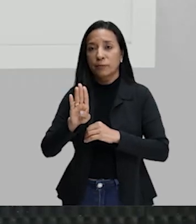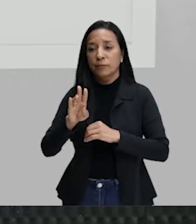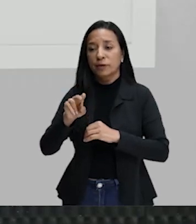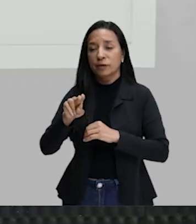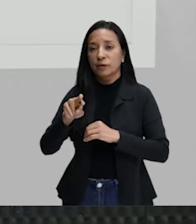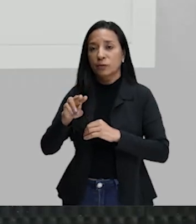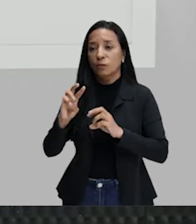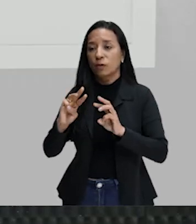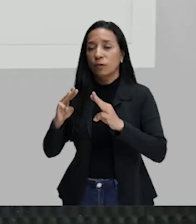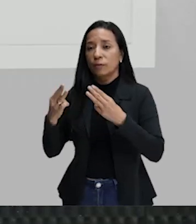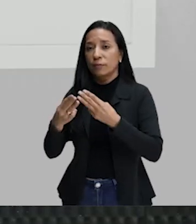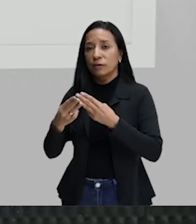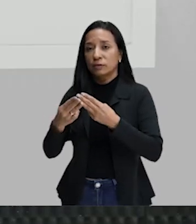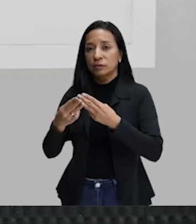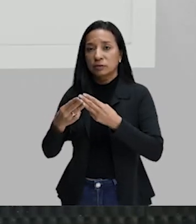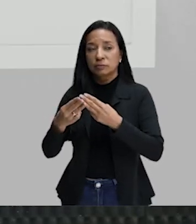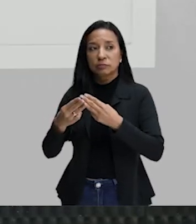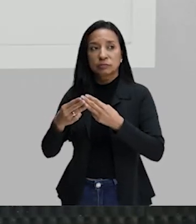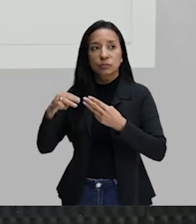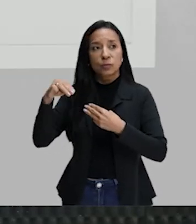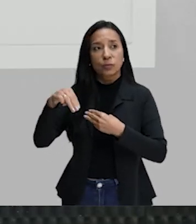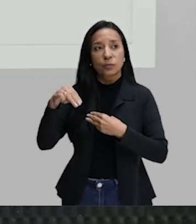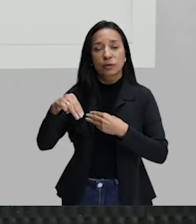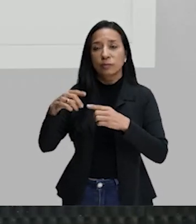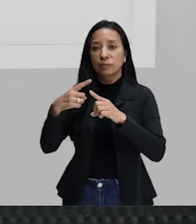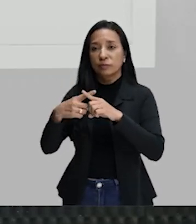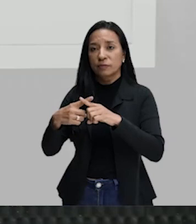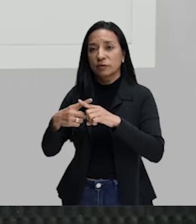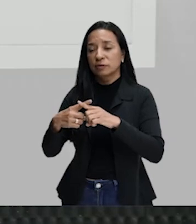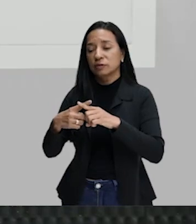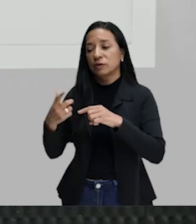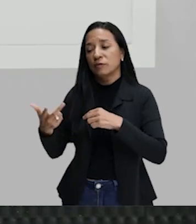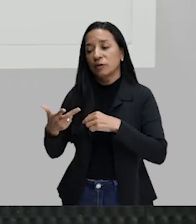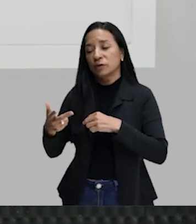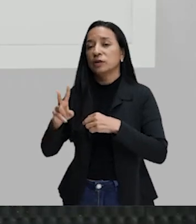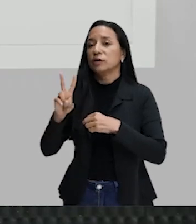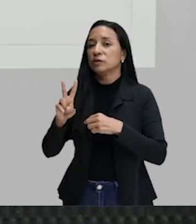igual a massa vezes a velocidade,